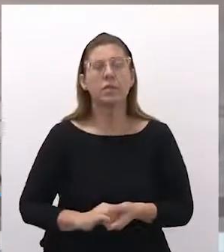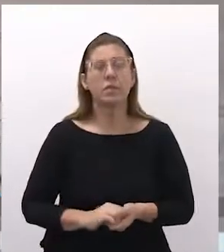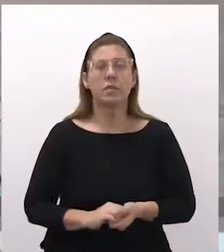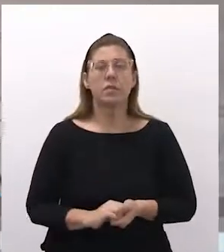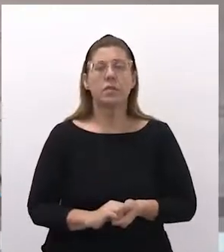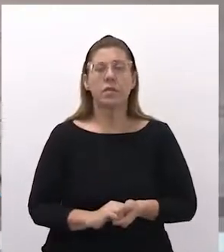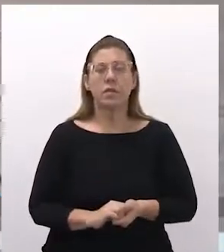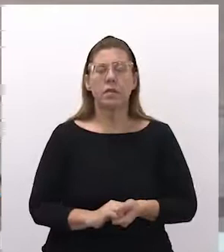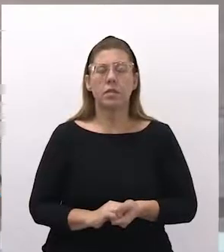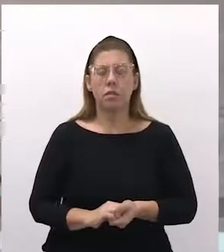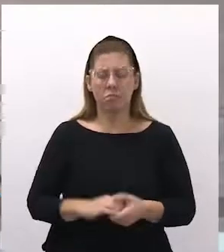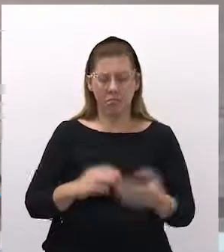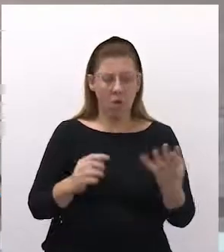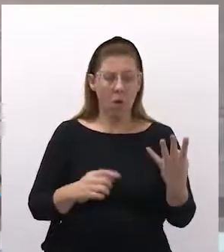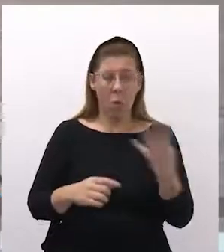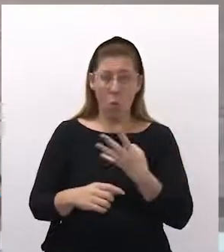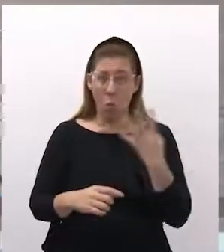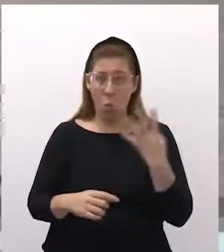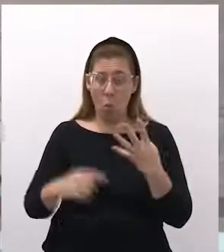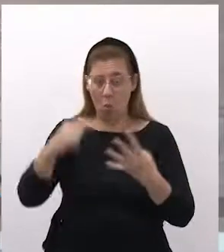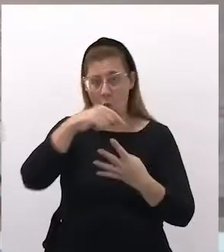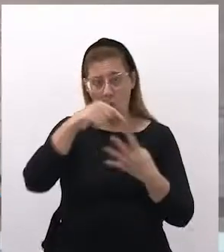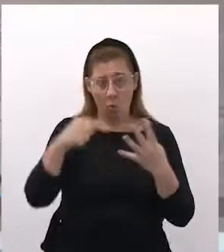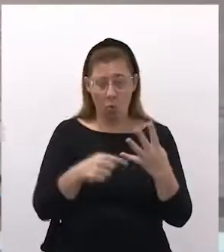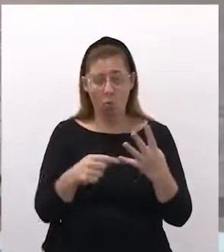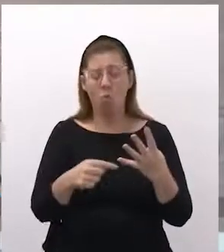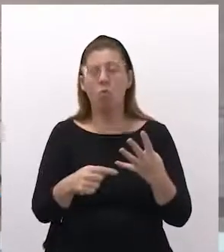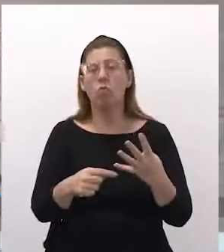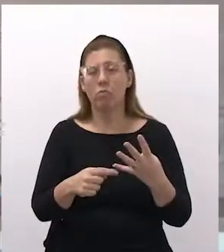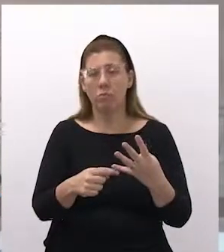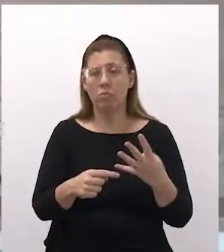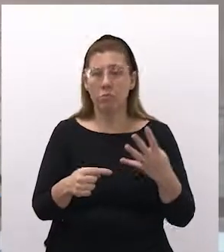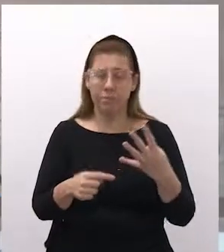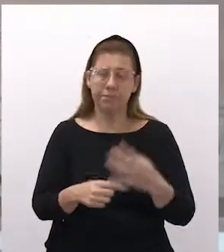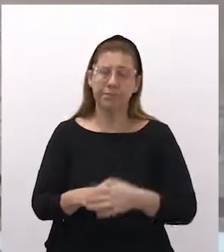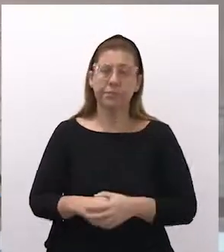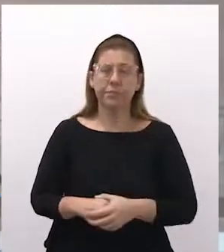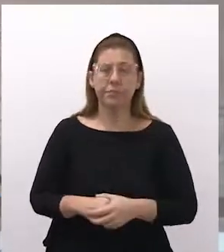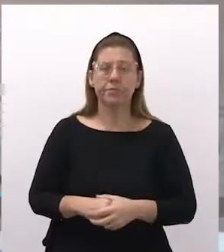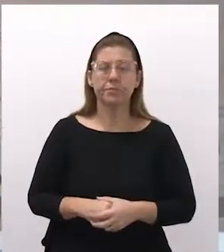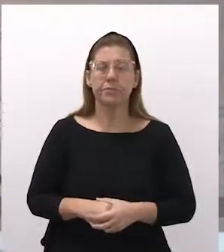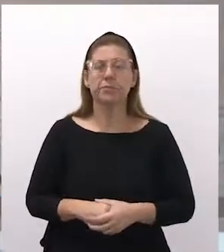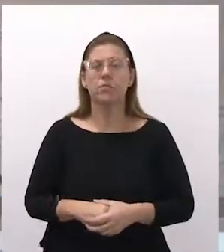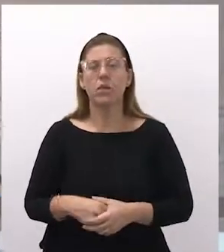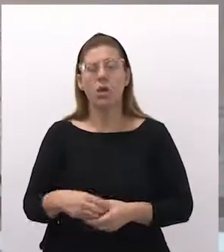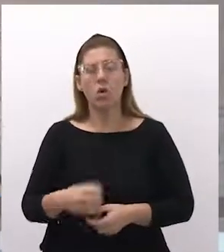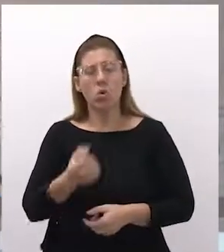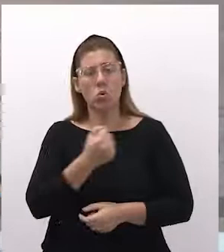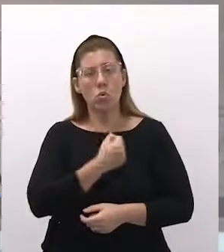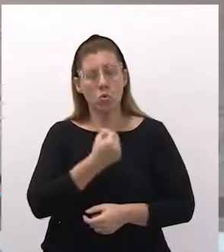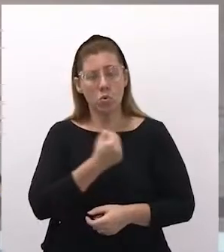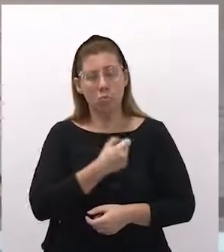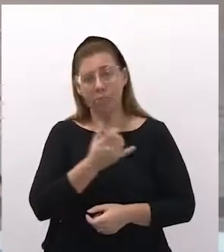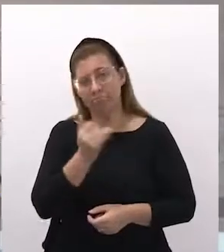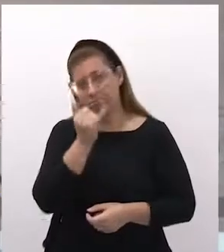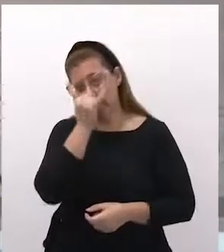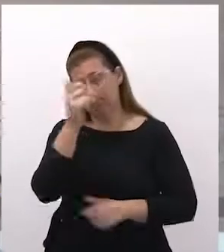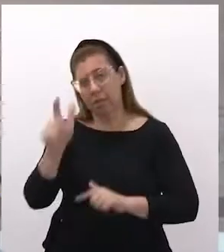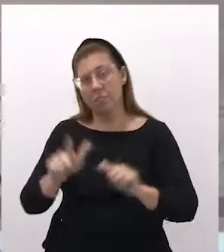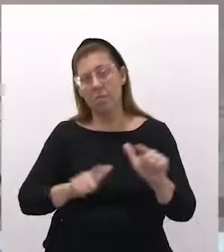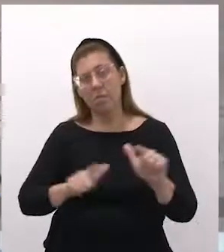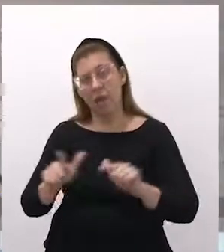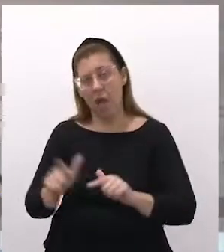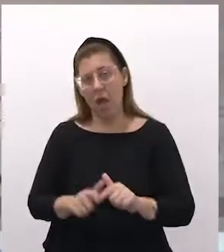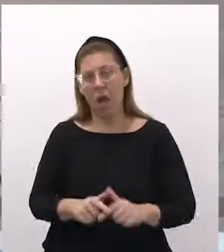dos é o quarto país no mundo, no ranking das nações, em números de acidentes de trabalho. A gente tem, a